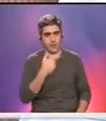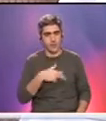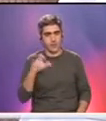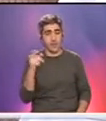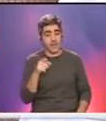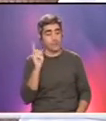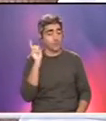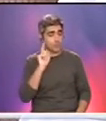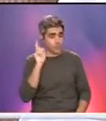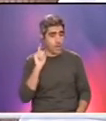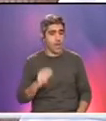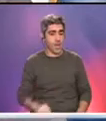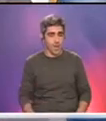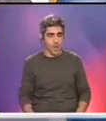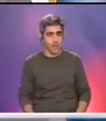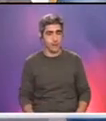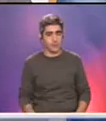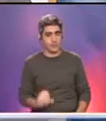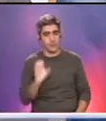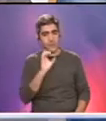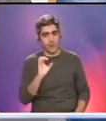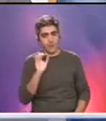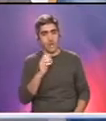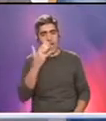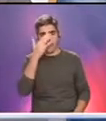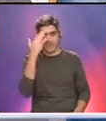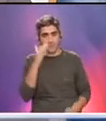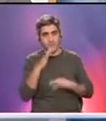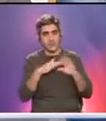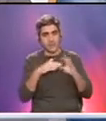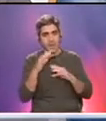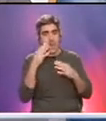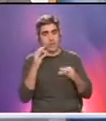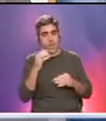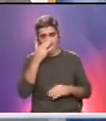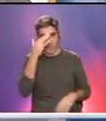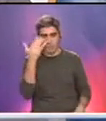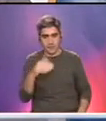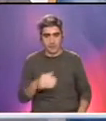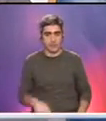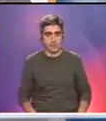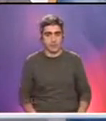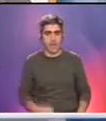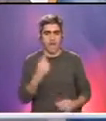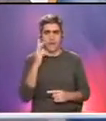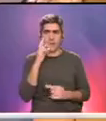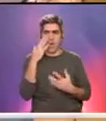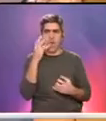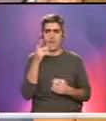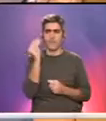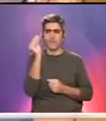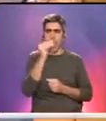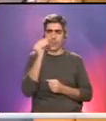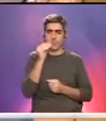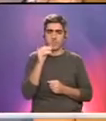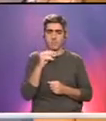é muito importante, em termos estéticos, não é? É difícil fazer vê-se natural. Tanta coisa tão feia que se percebe logo que as pessoas têm... Chamamos o